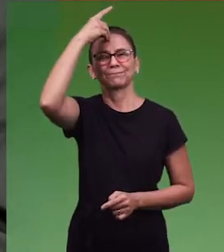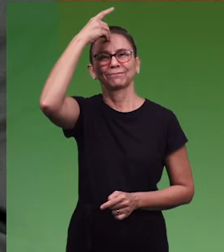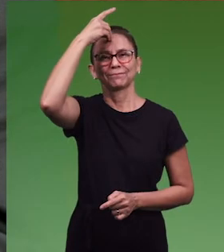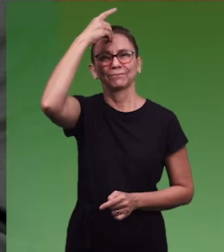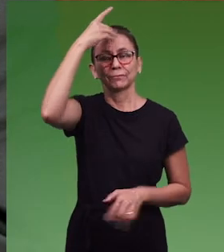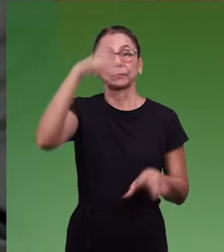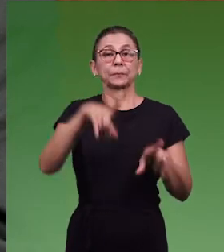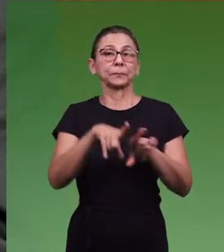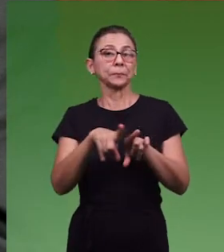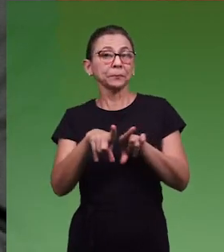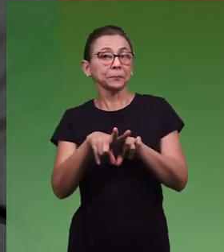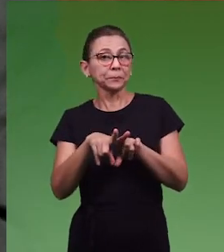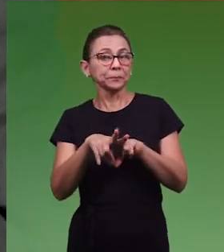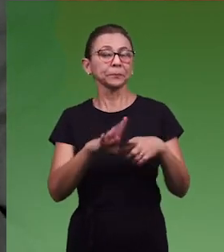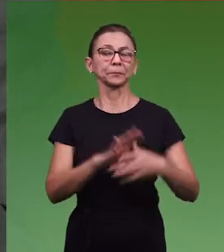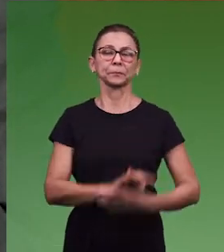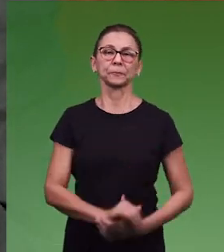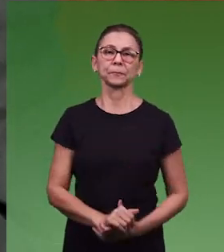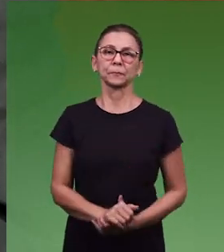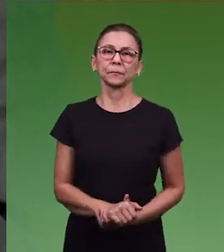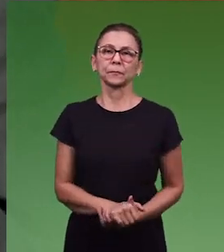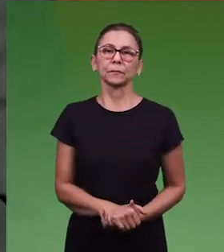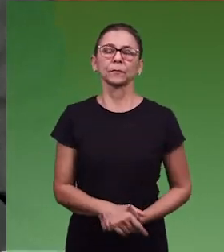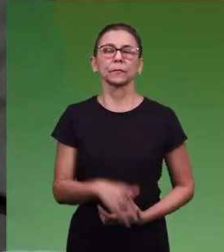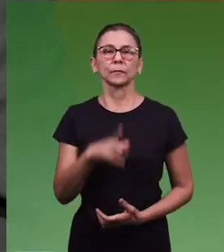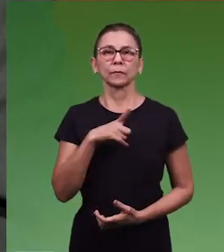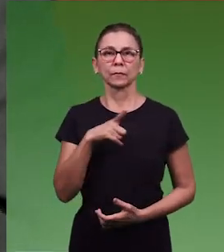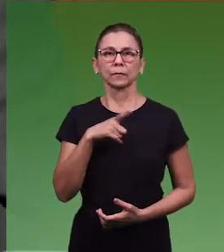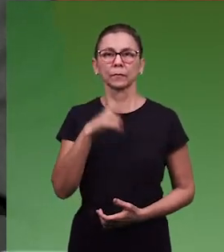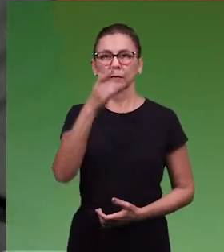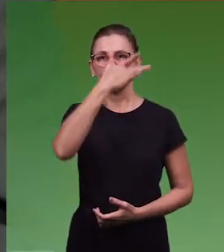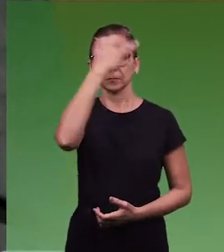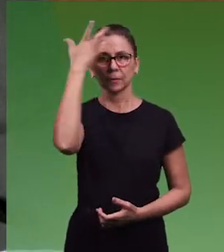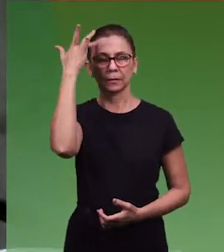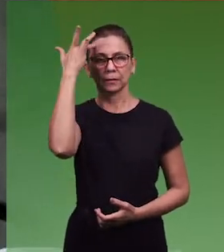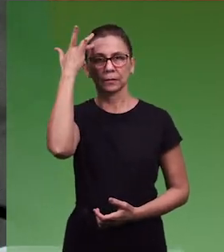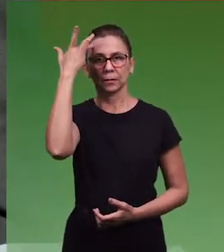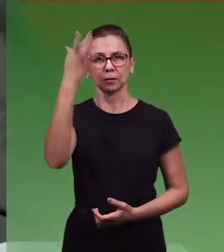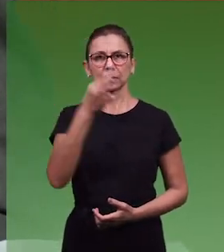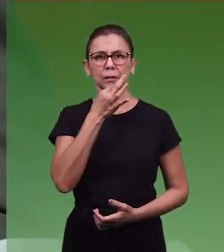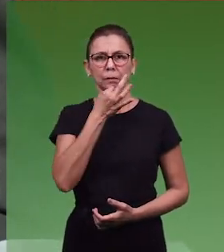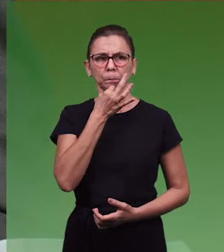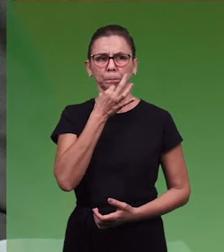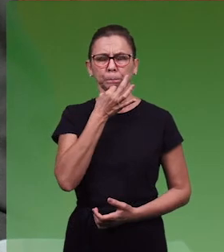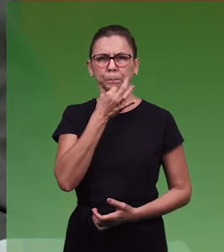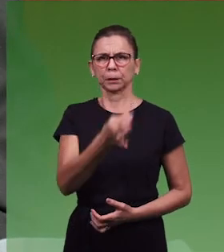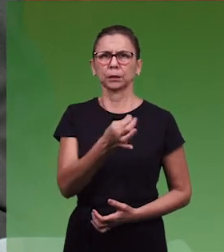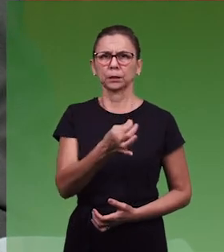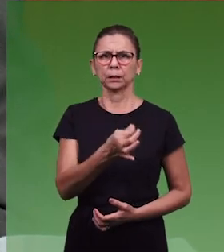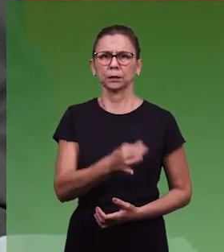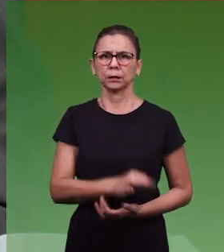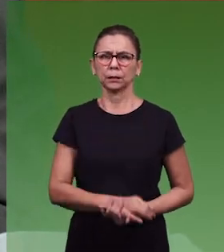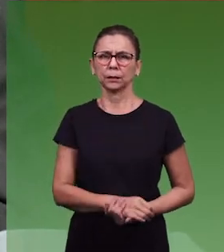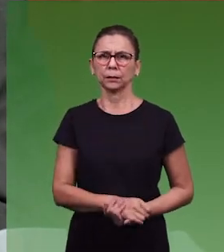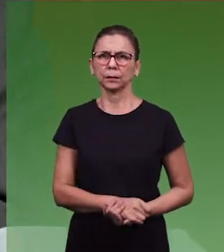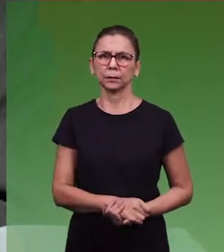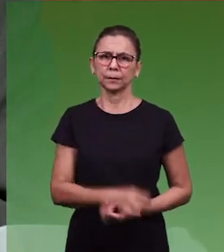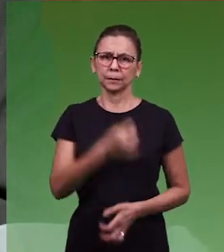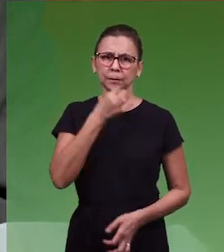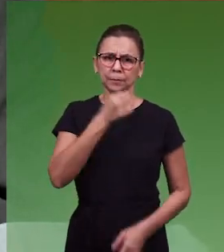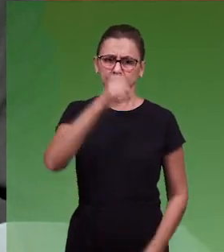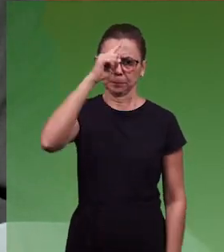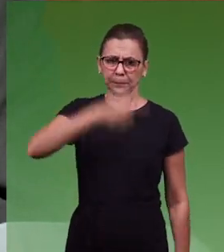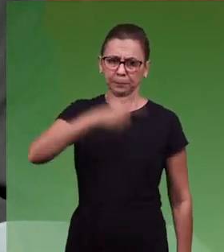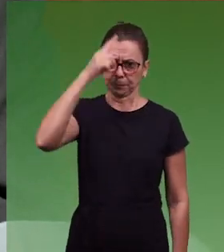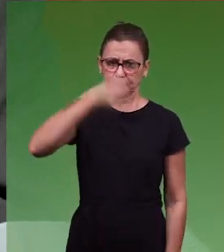E mais, tem gente que opina com força. Se deixar a pessoa,